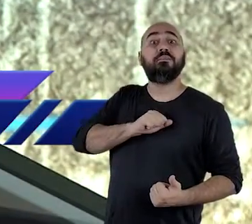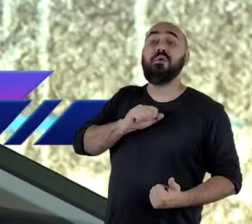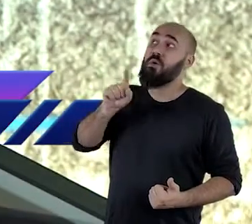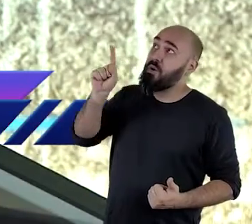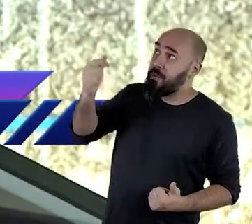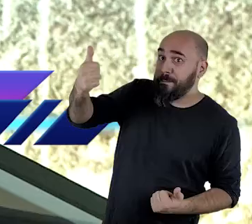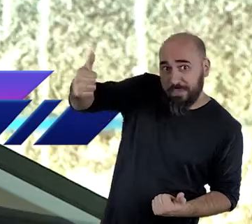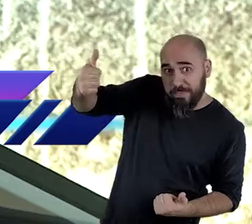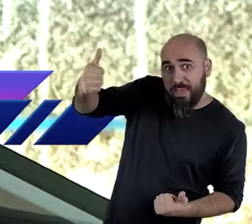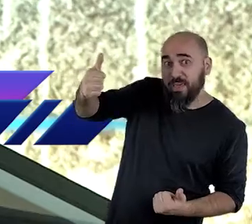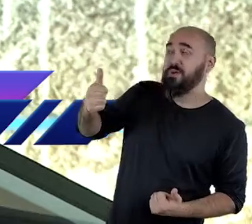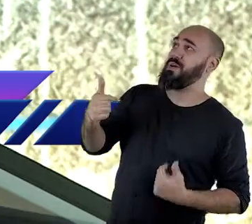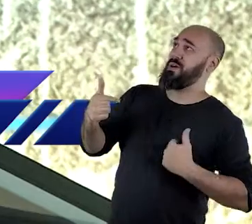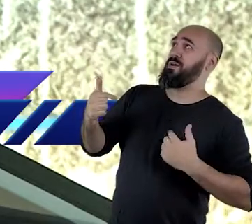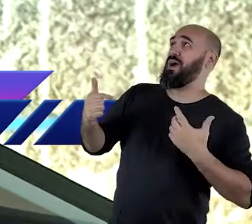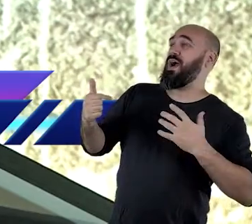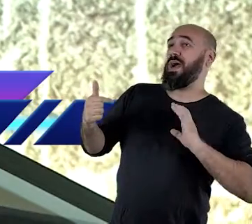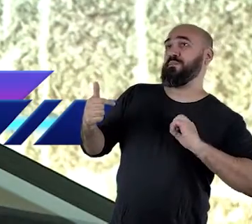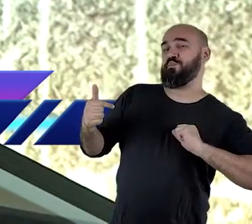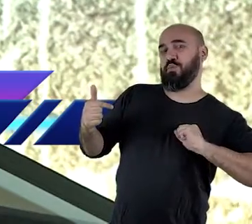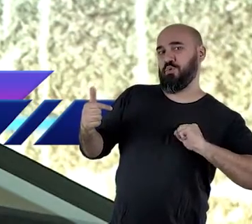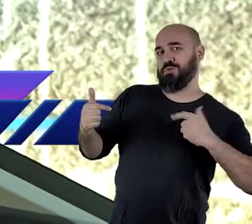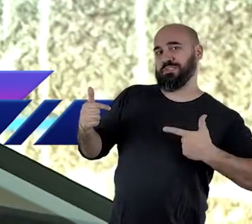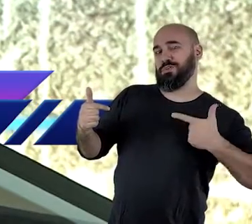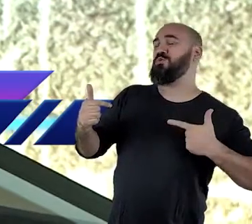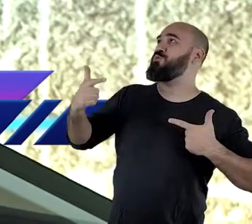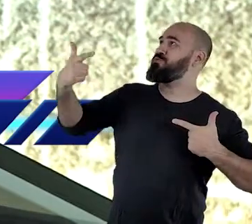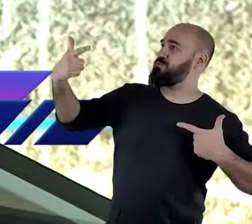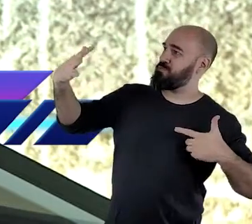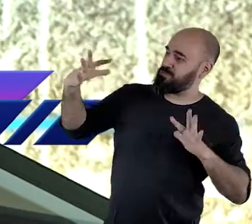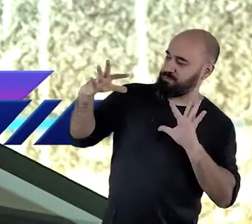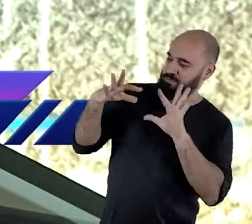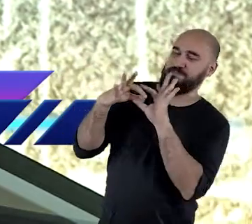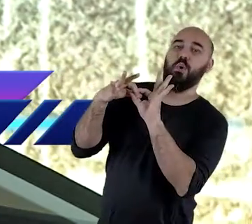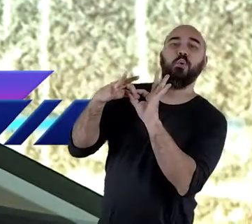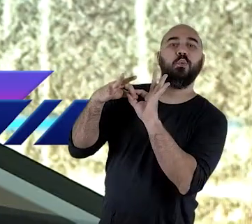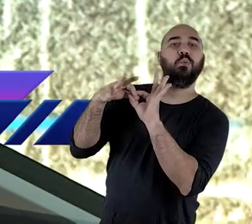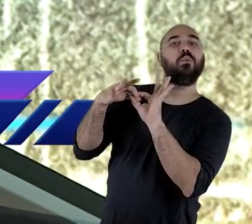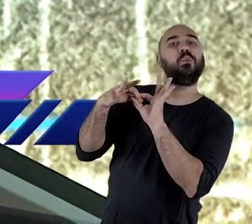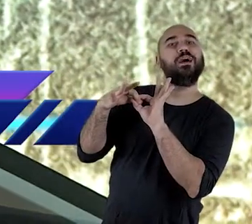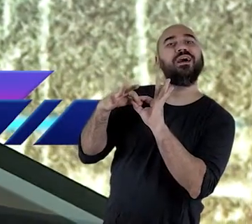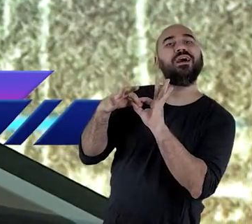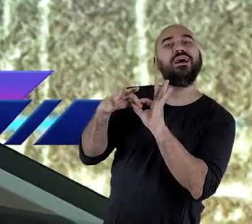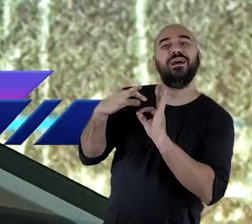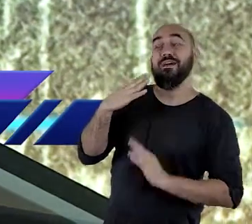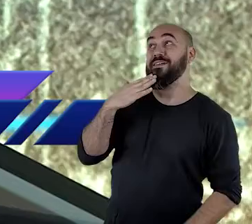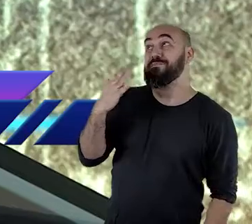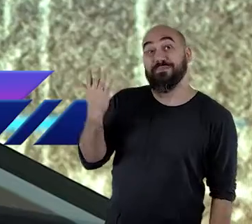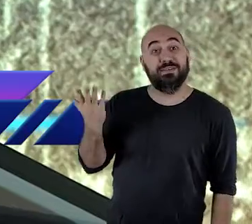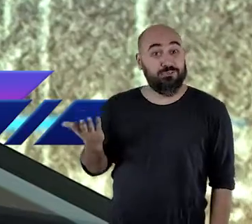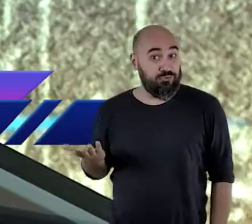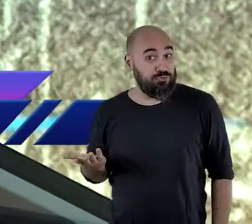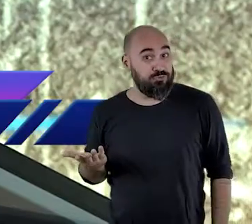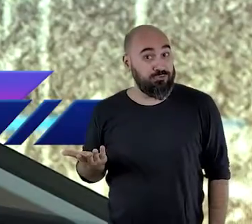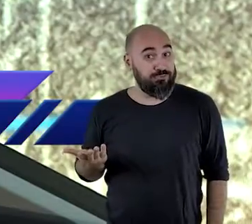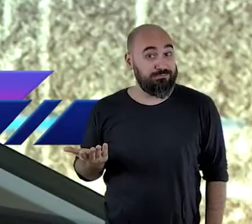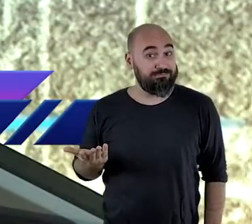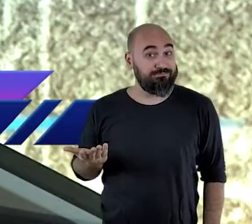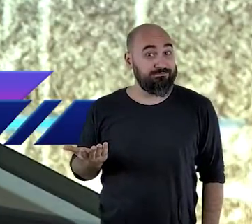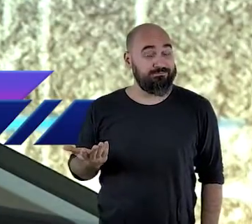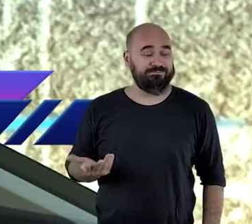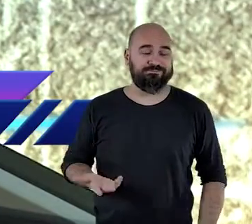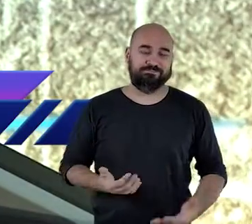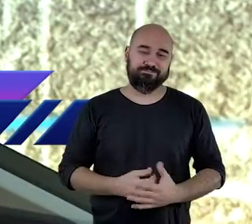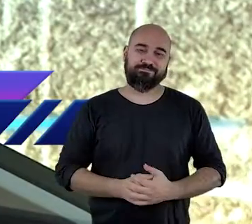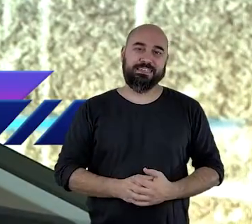primeiro, nós agora demonstramos ao viver uma vida de acordo com aquilo que Ele pede de cada um de nós. No